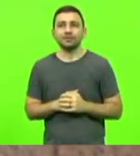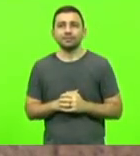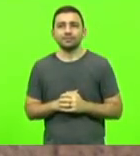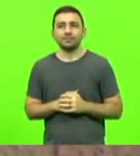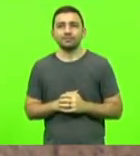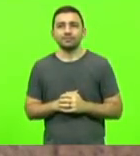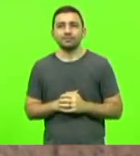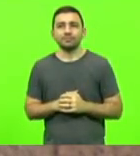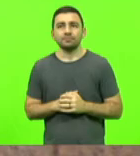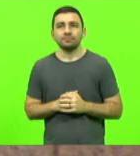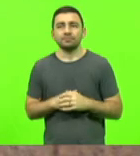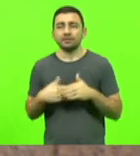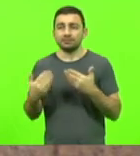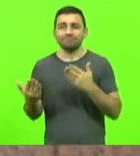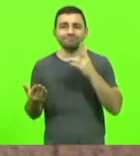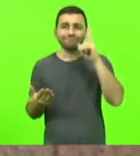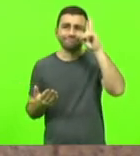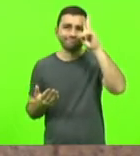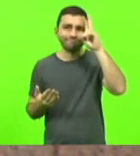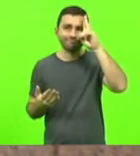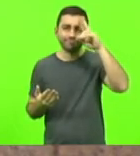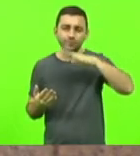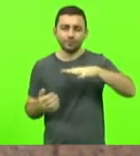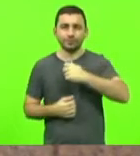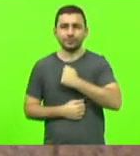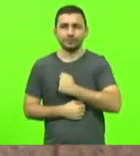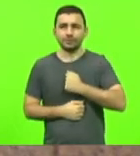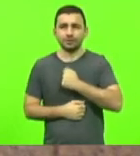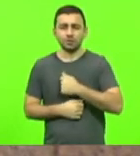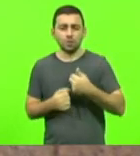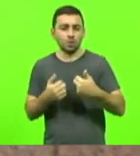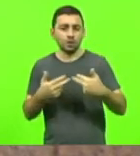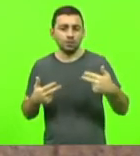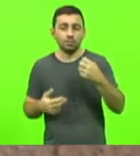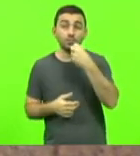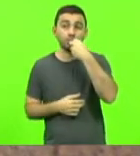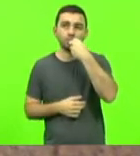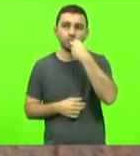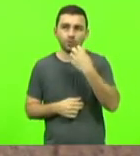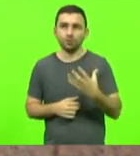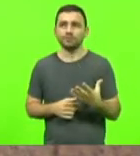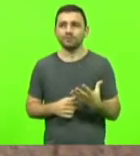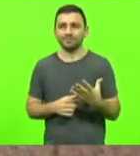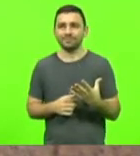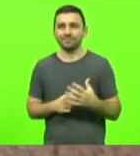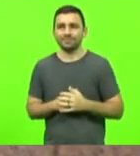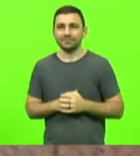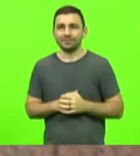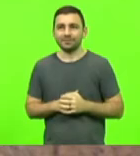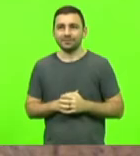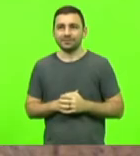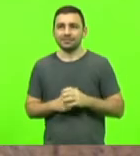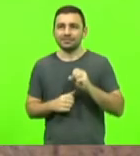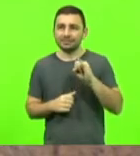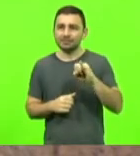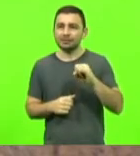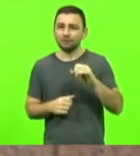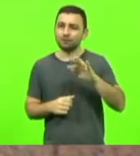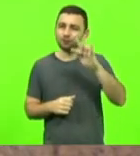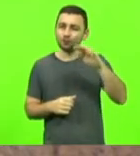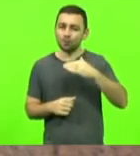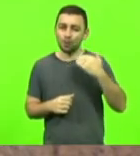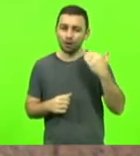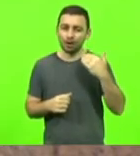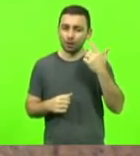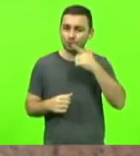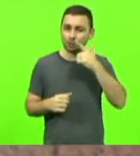deixou uma lembrança e saudade, só coisas boas. E isso, acho que, se a gente conseguir isso quando a gente for embora, né,